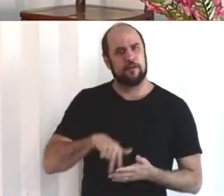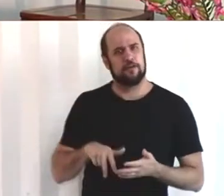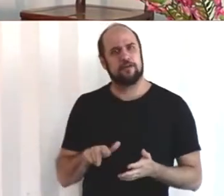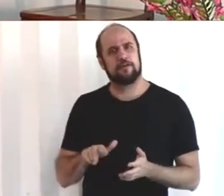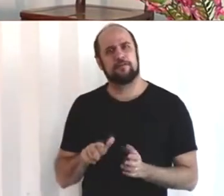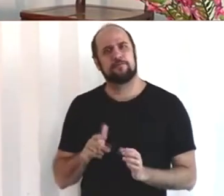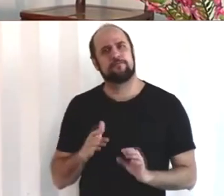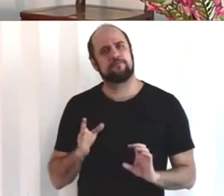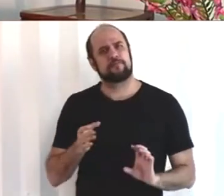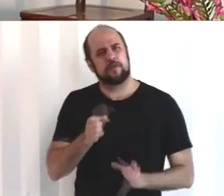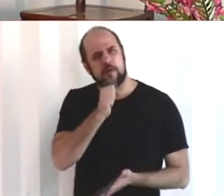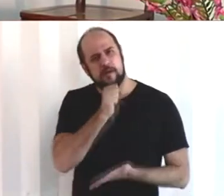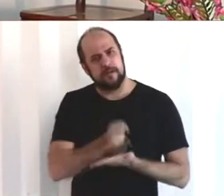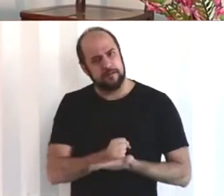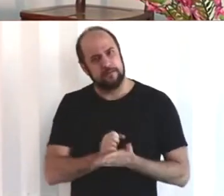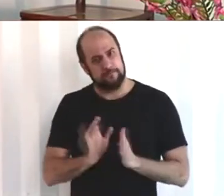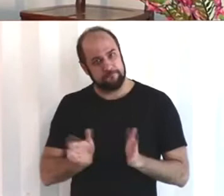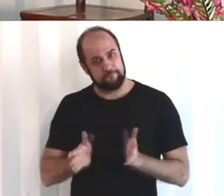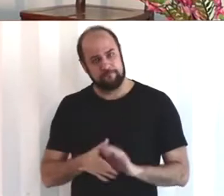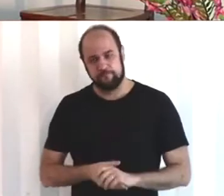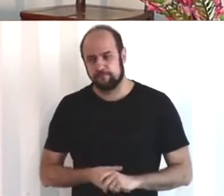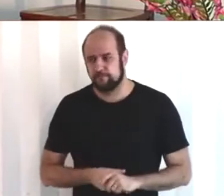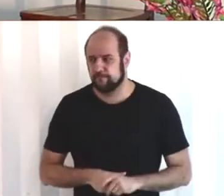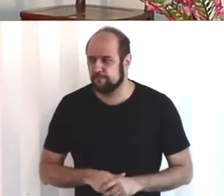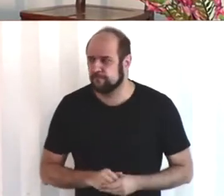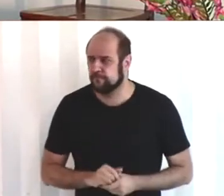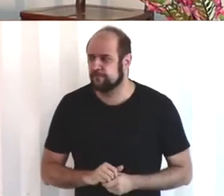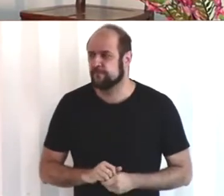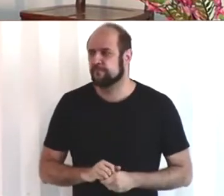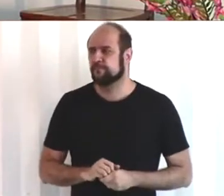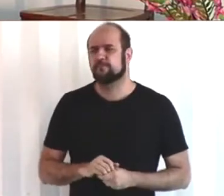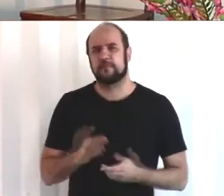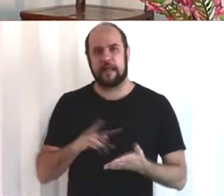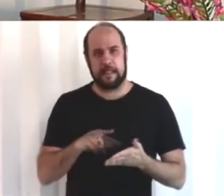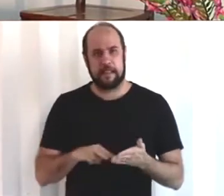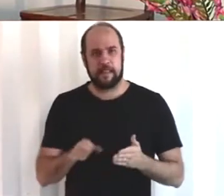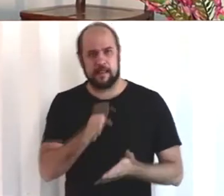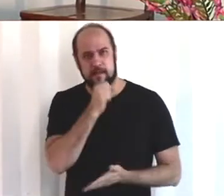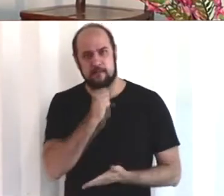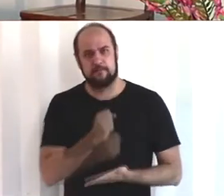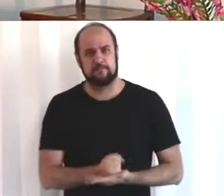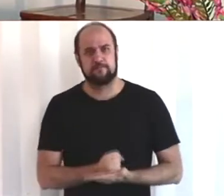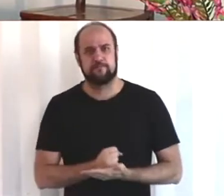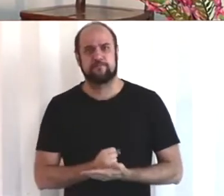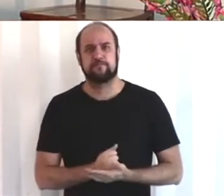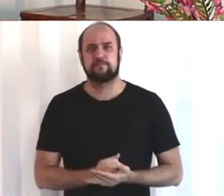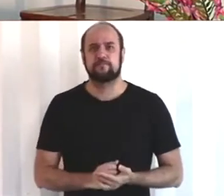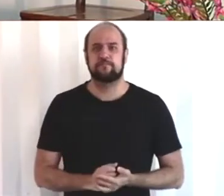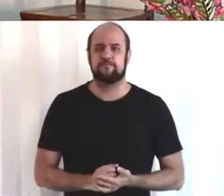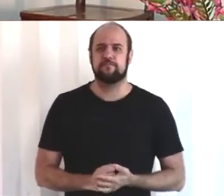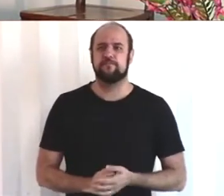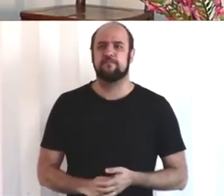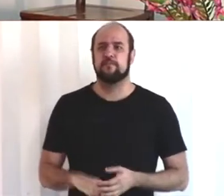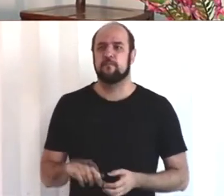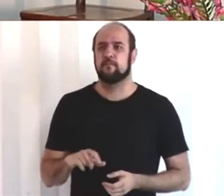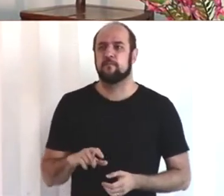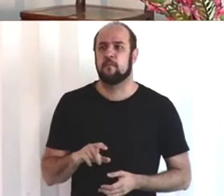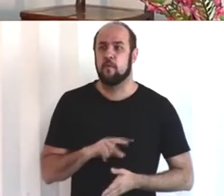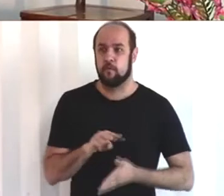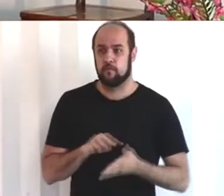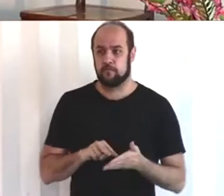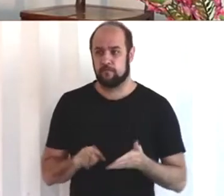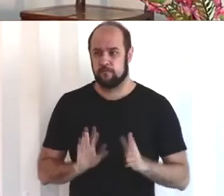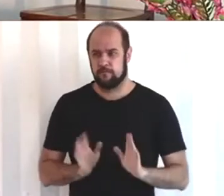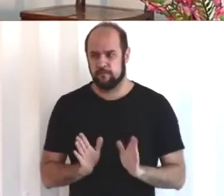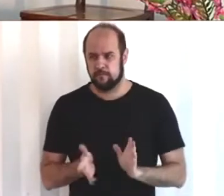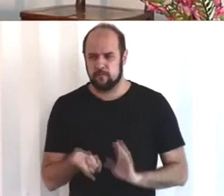Antigo Testamento. Você fique à vontade se desejar abrir ou apenas escutar a exposição deles, mas lá no livro do Êxodo, fazendo